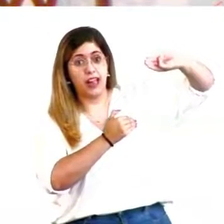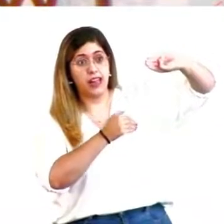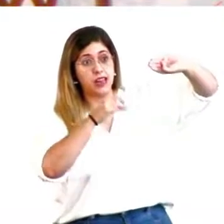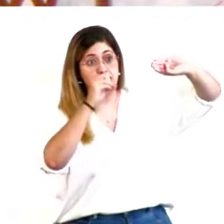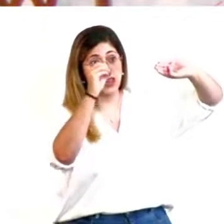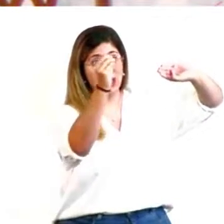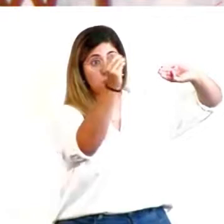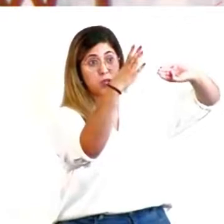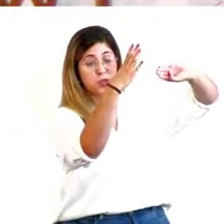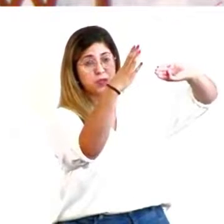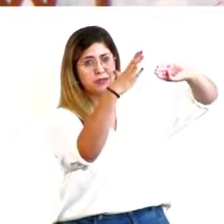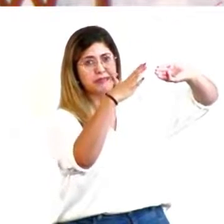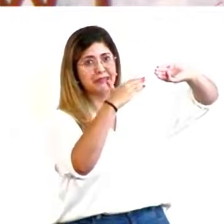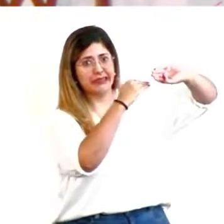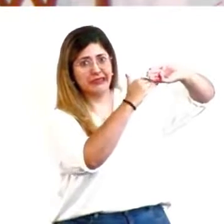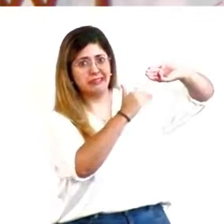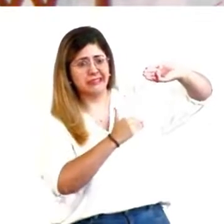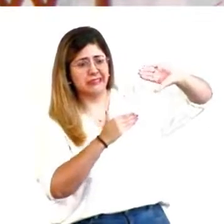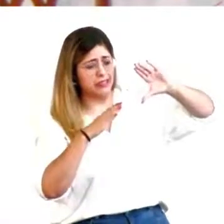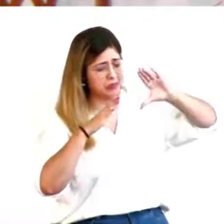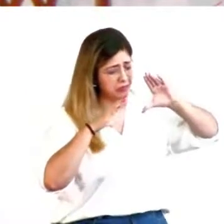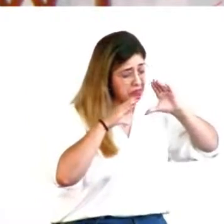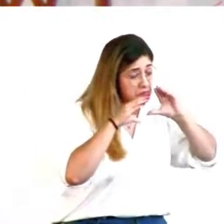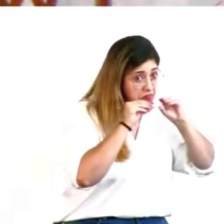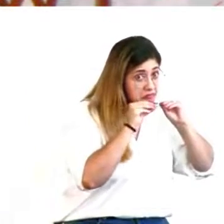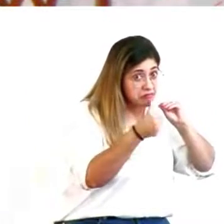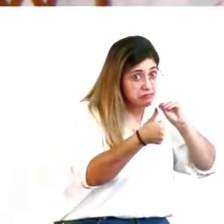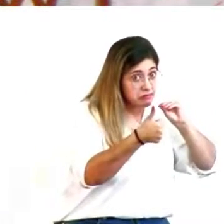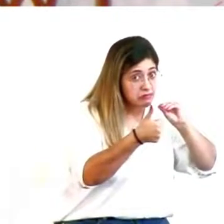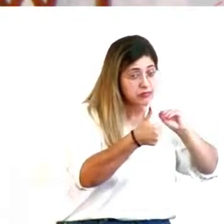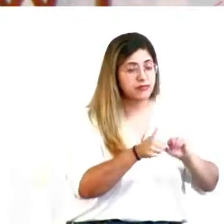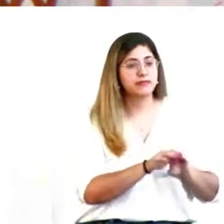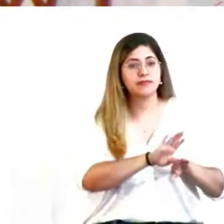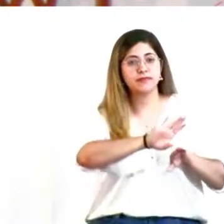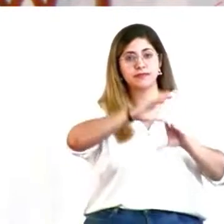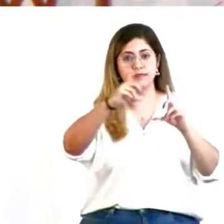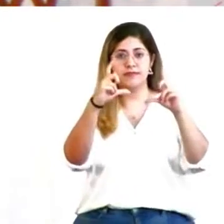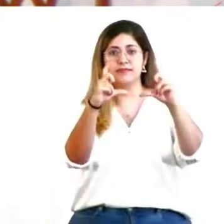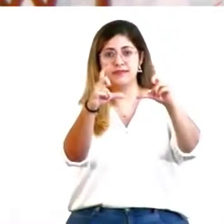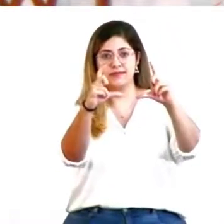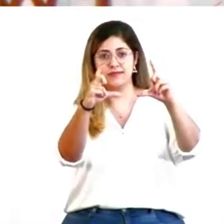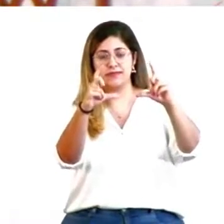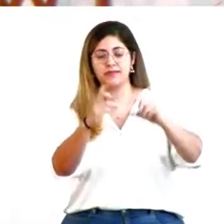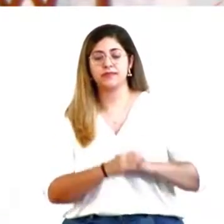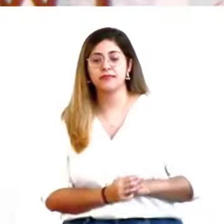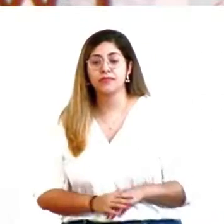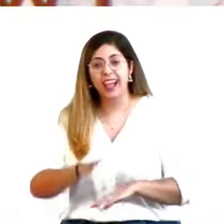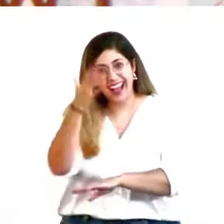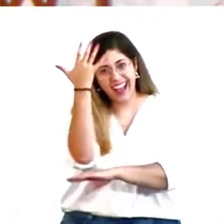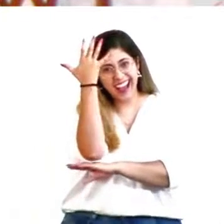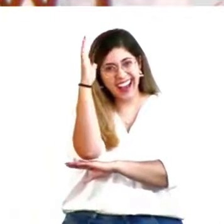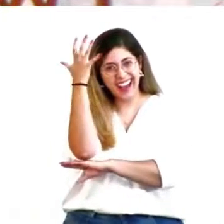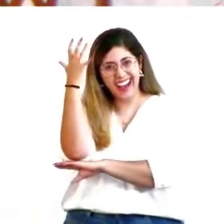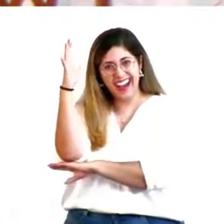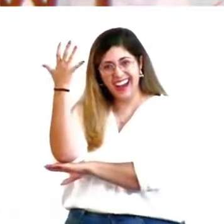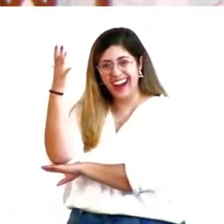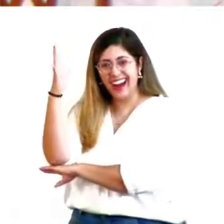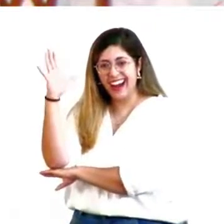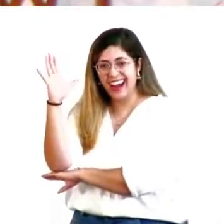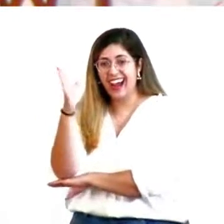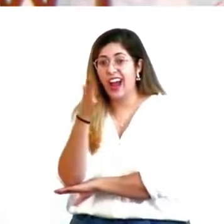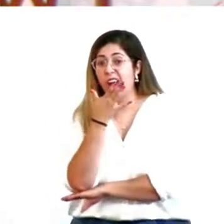trevas. No segundo quadrinho, você vai desenhar ali uma árvore e o homem e